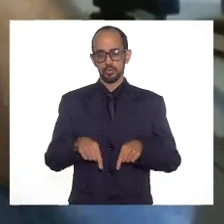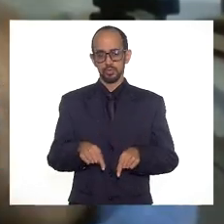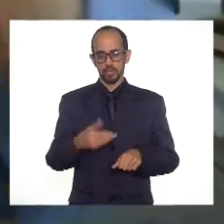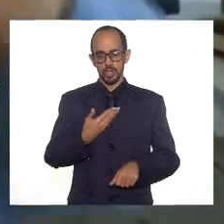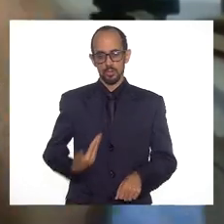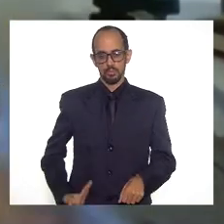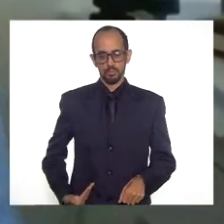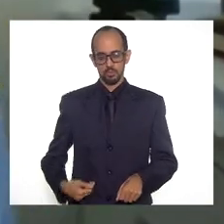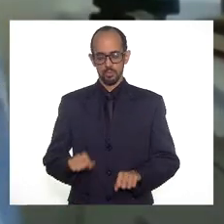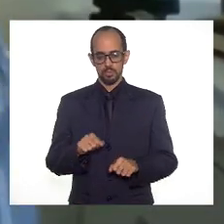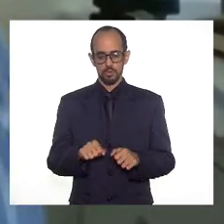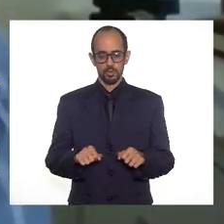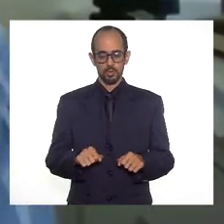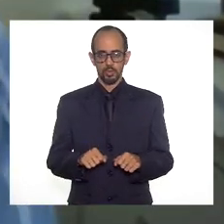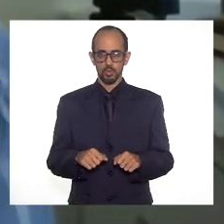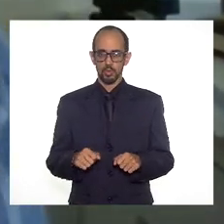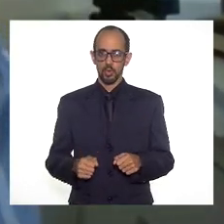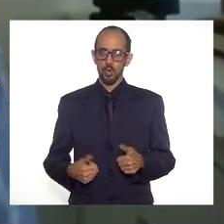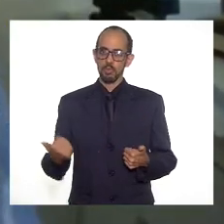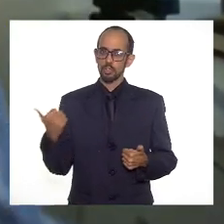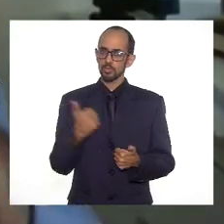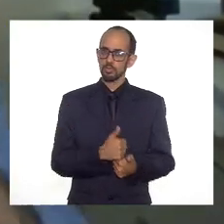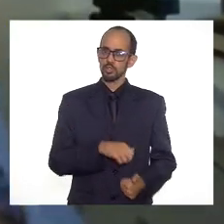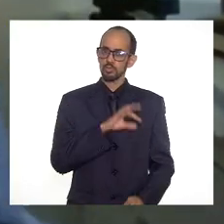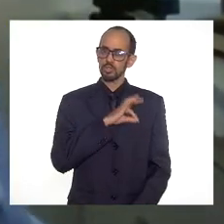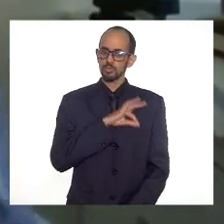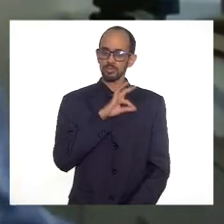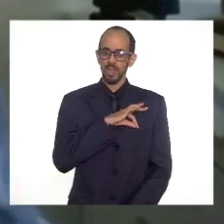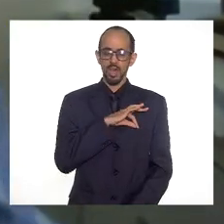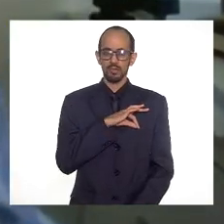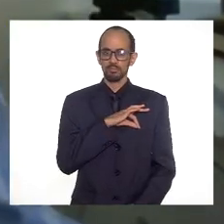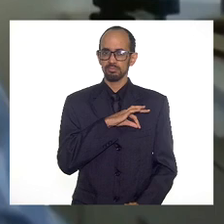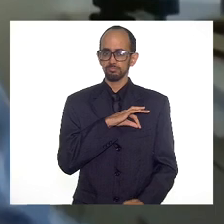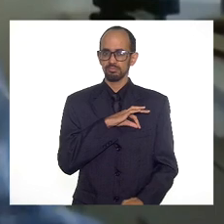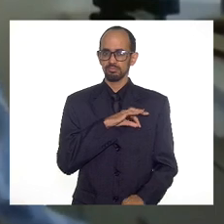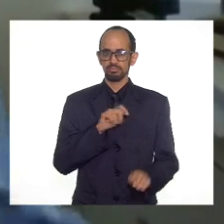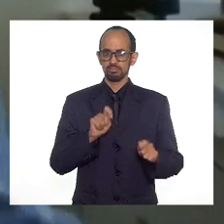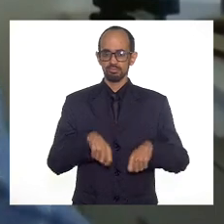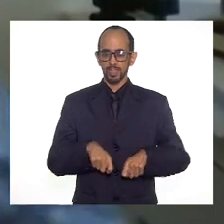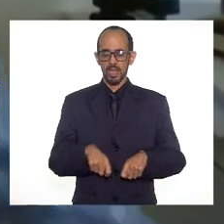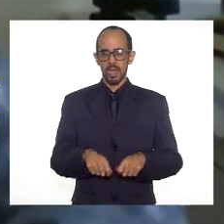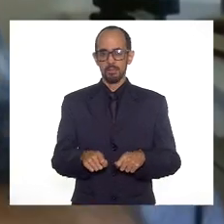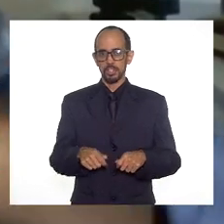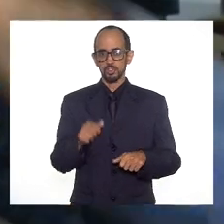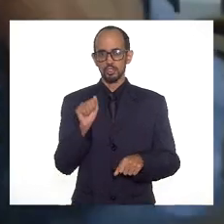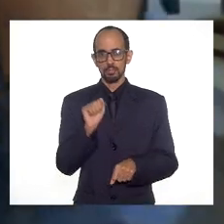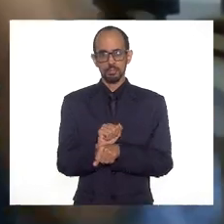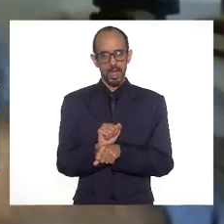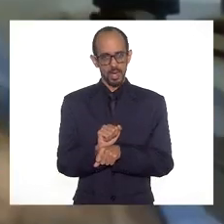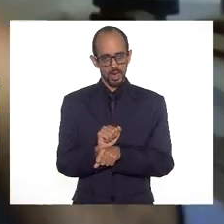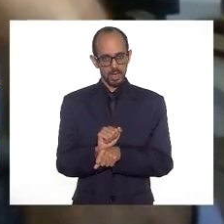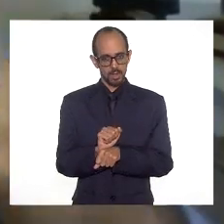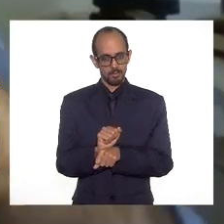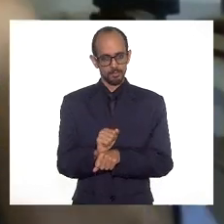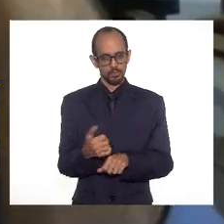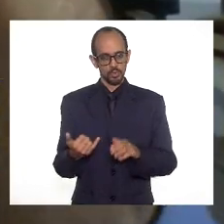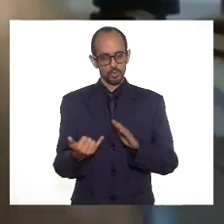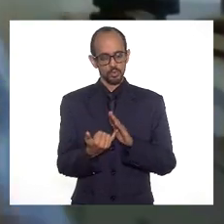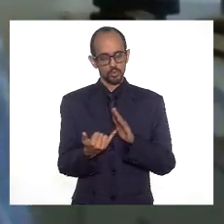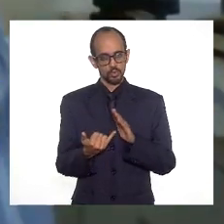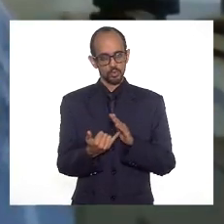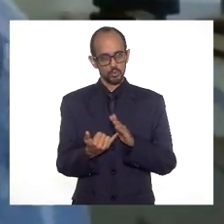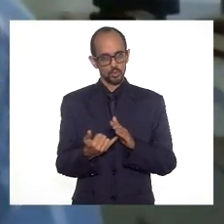sem reposição salarial. Nós não podemos interromper o Instituto do